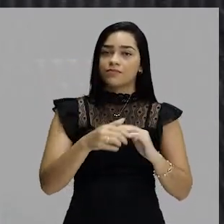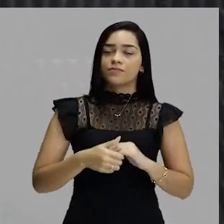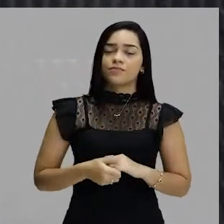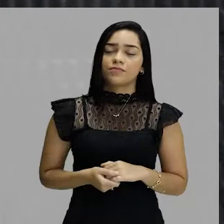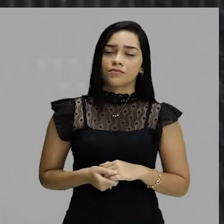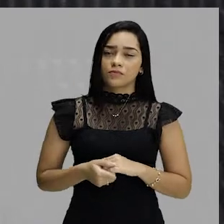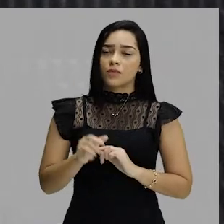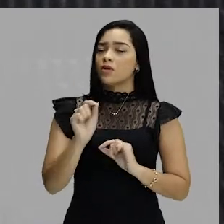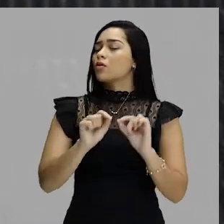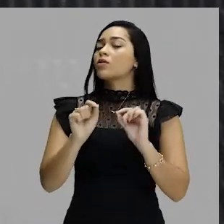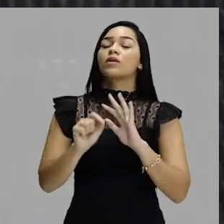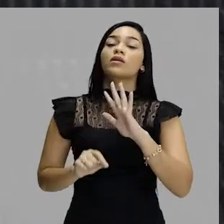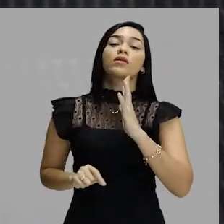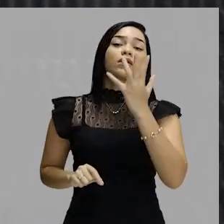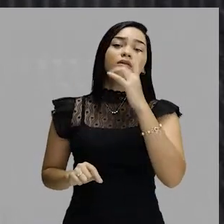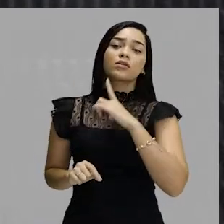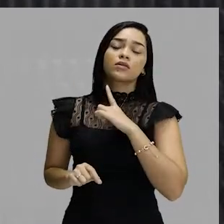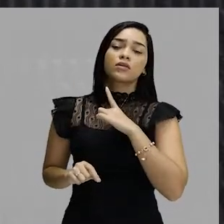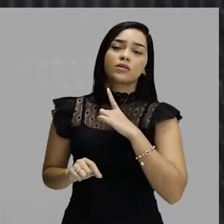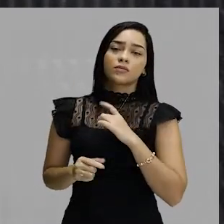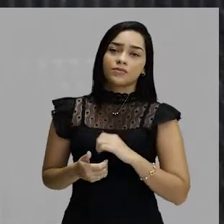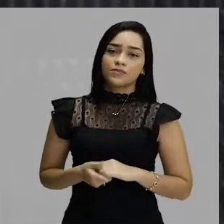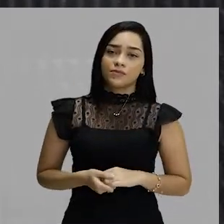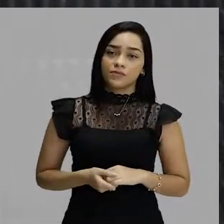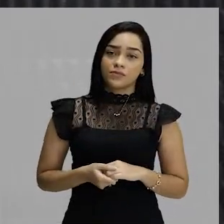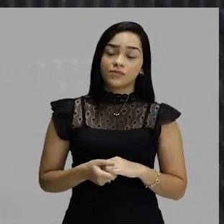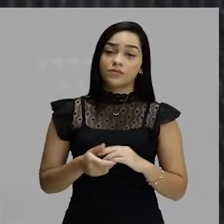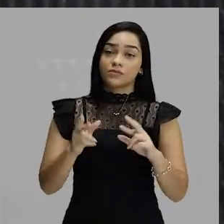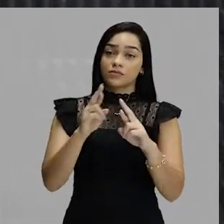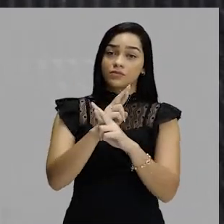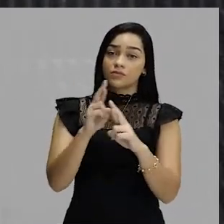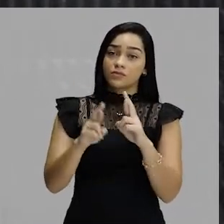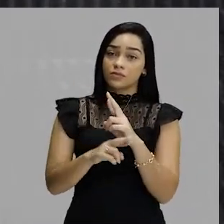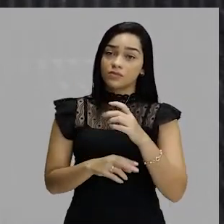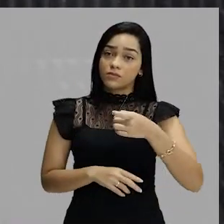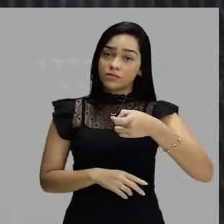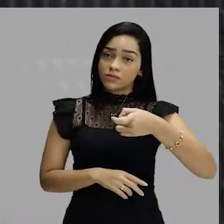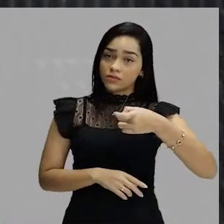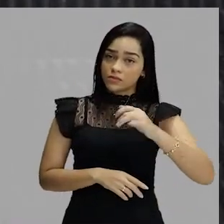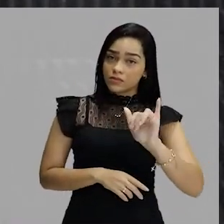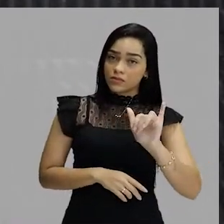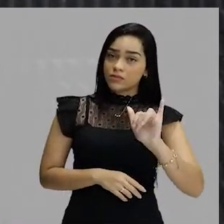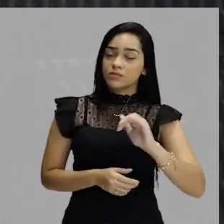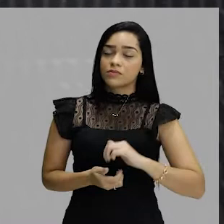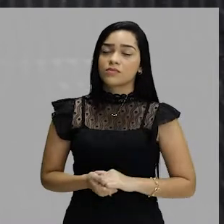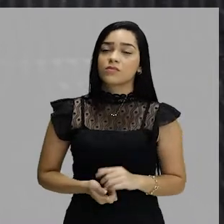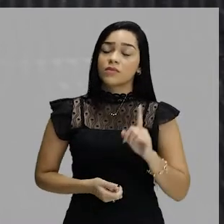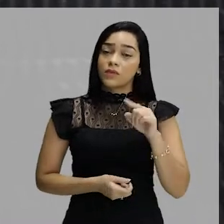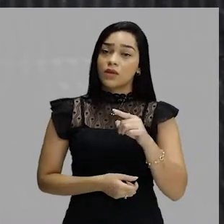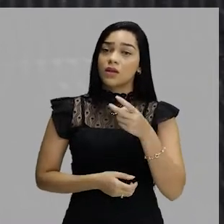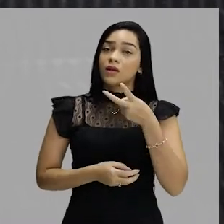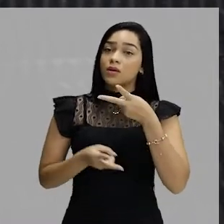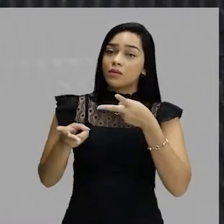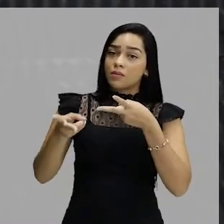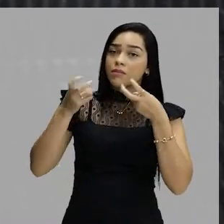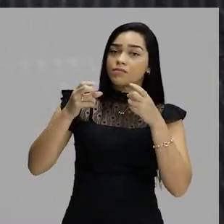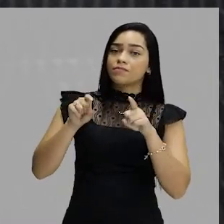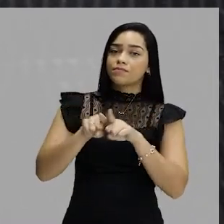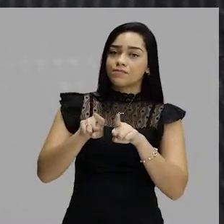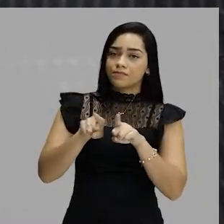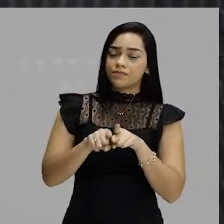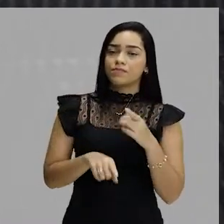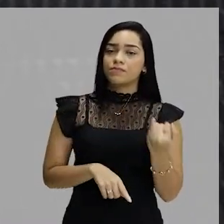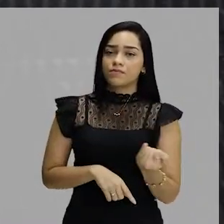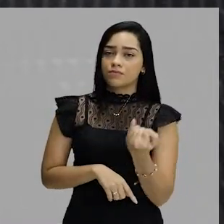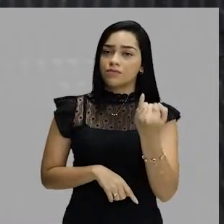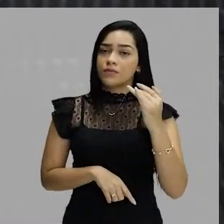Então, o que é coeficiente linear? O ponto de interseção com o eixo y. Bom, um outro ponto notável, outro ponto